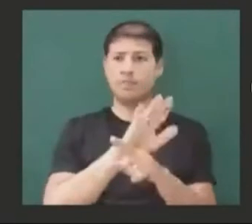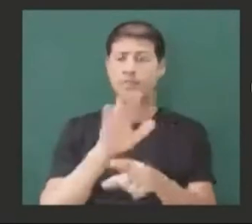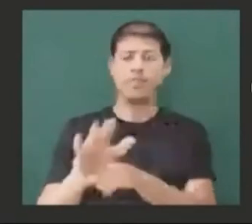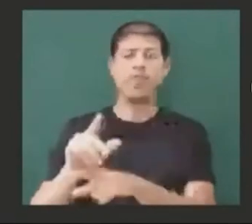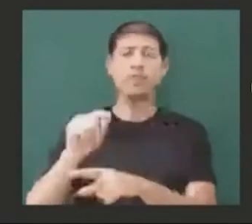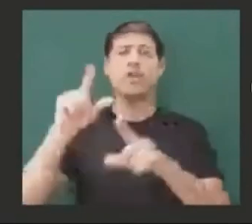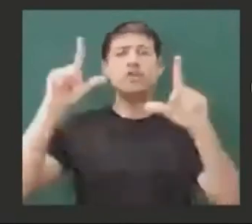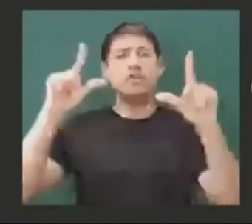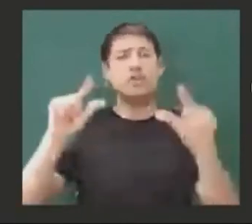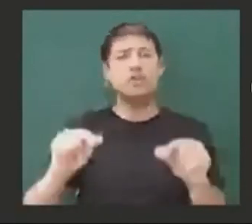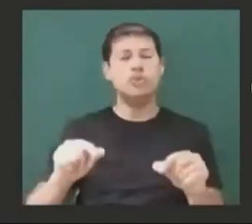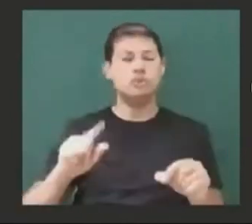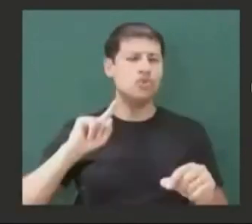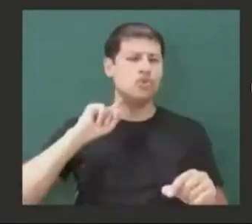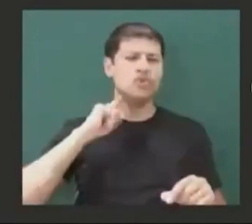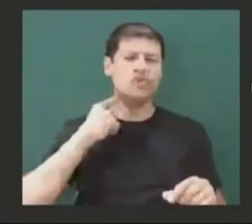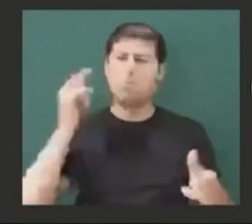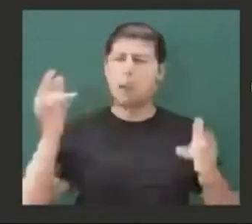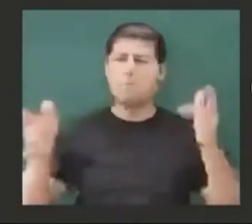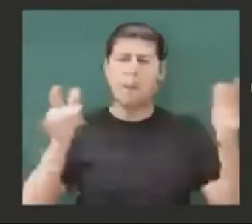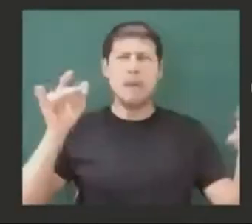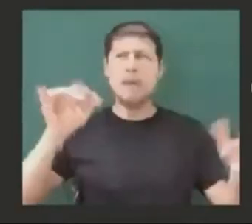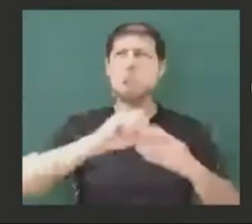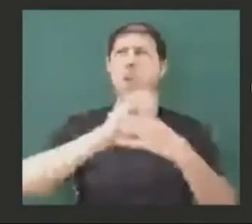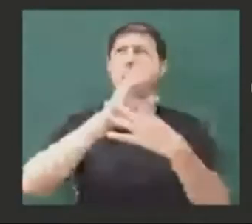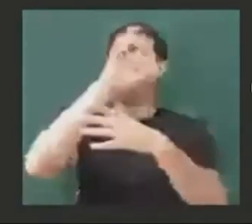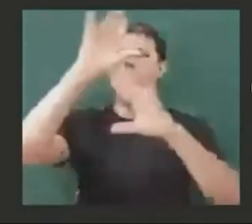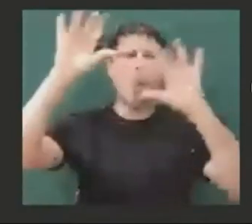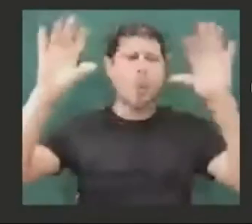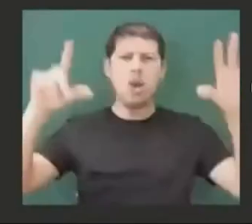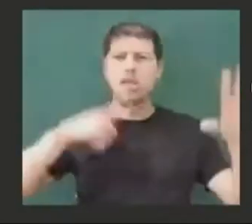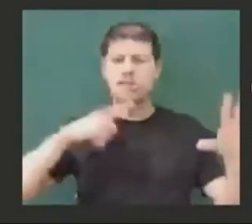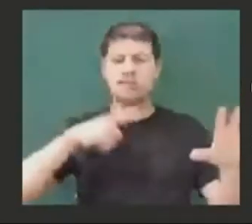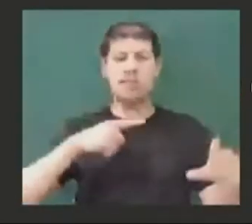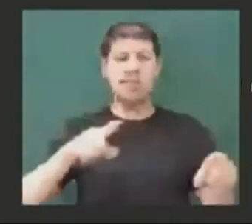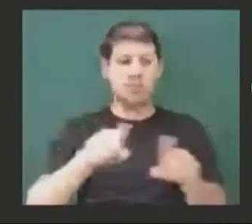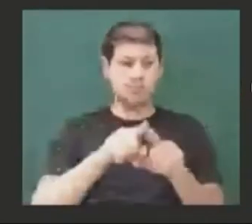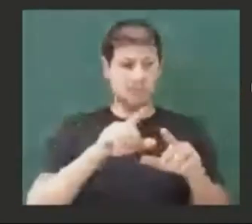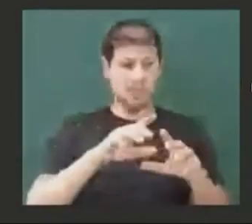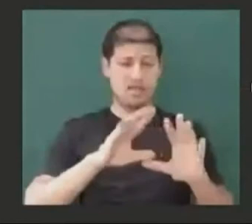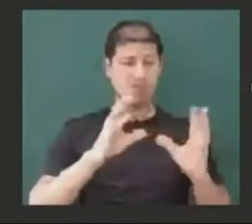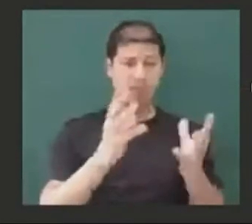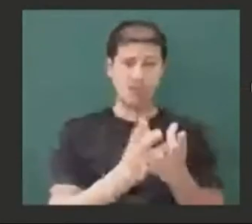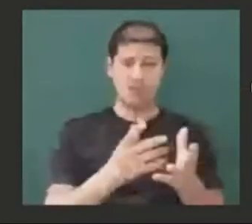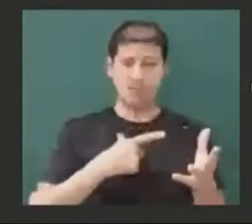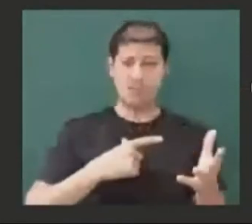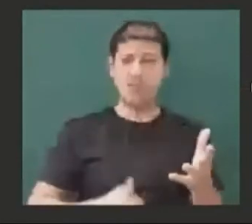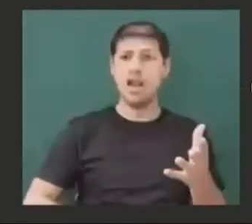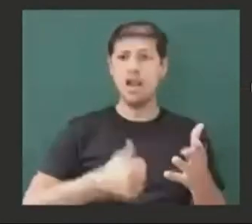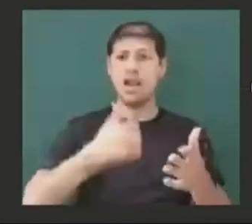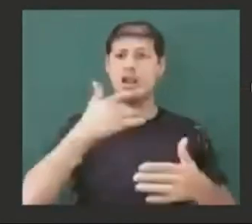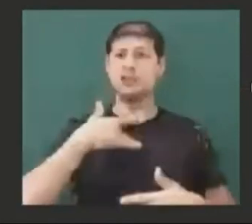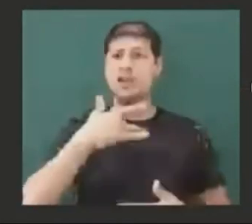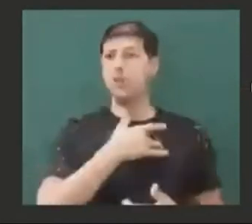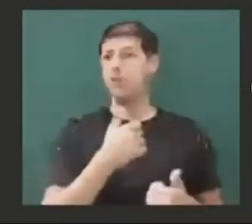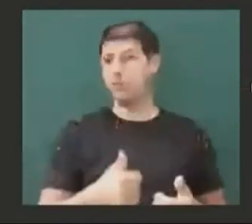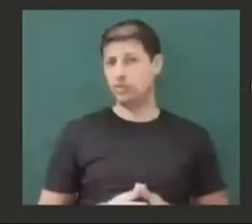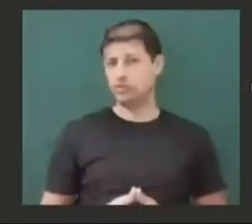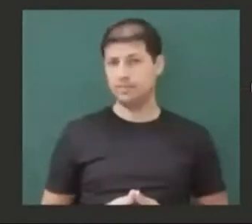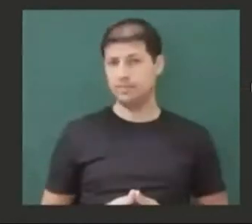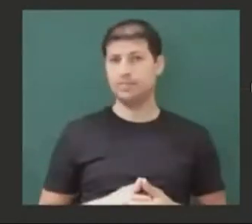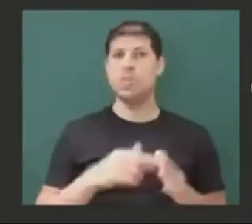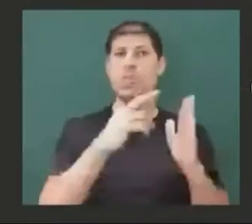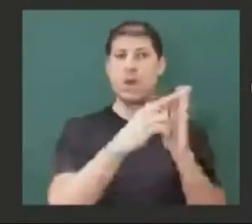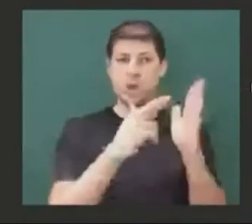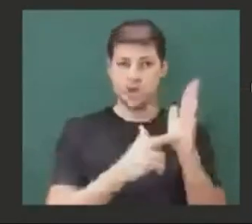redução da poluição e melhoria da saúde da comunidade. Este relatório surge no momento